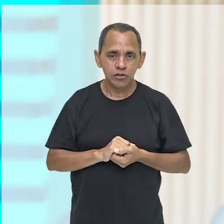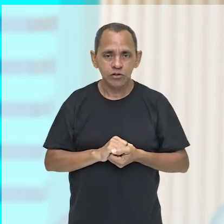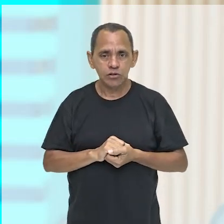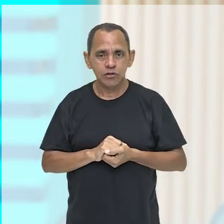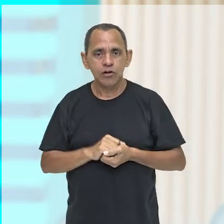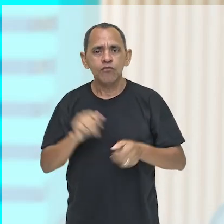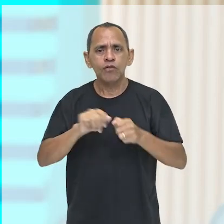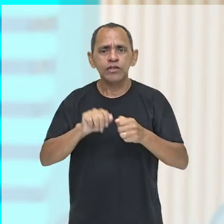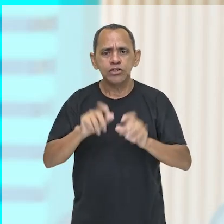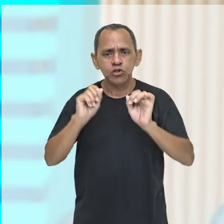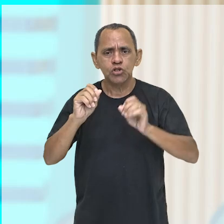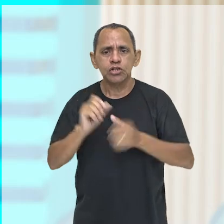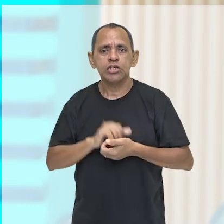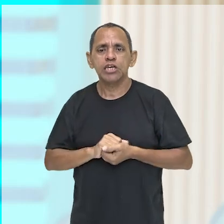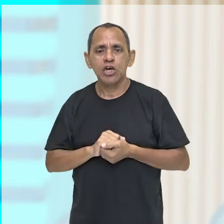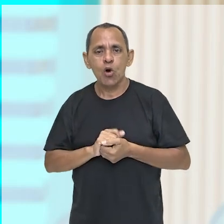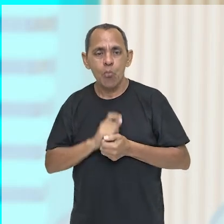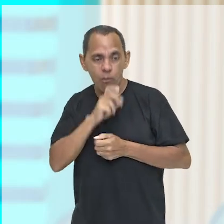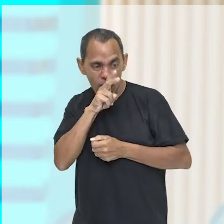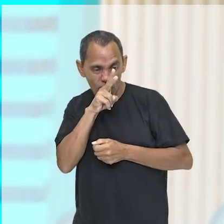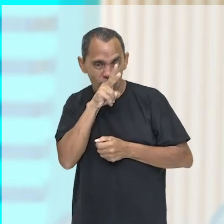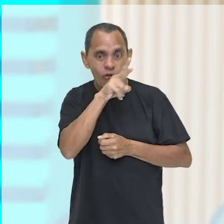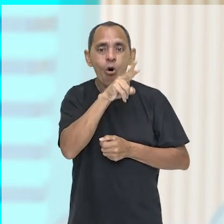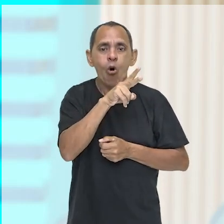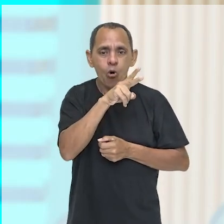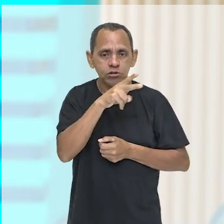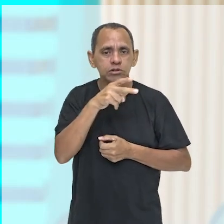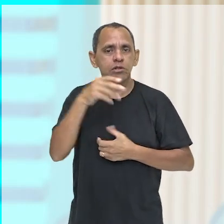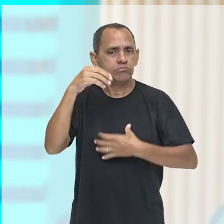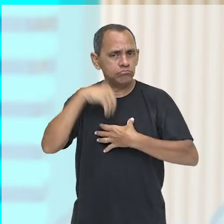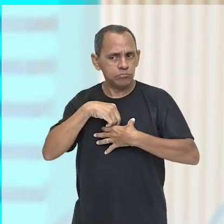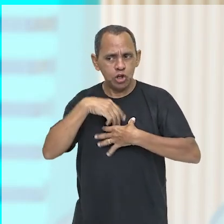de dentro para fora, né, que causa